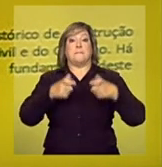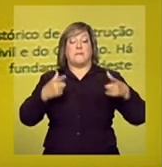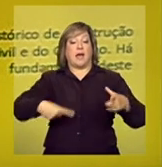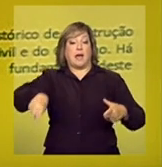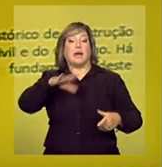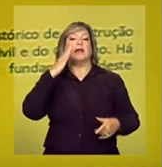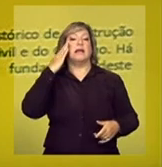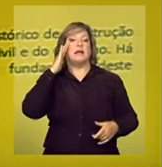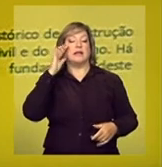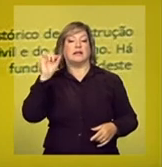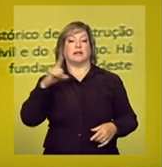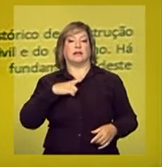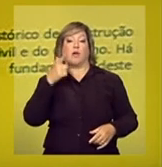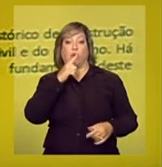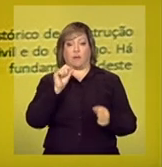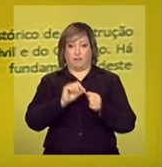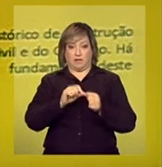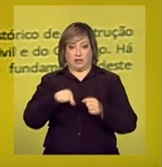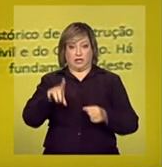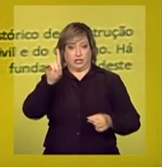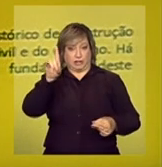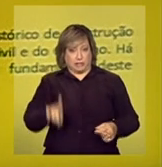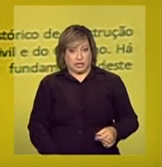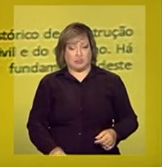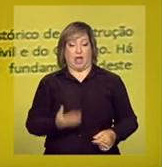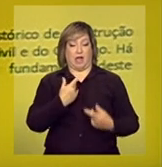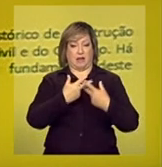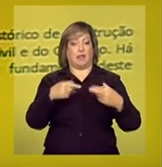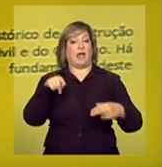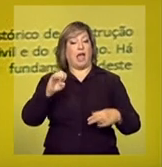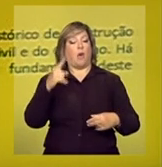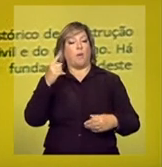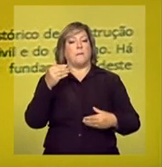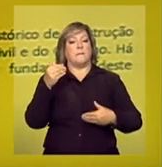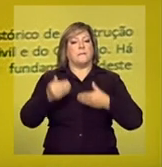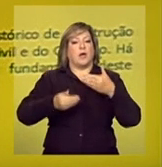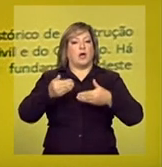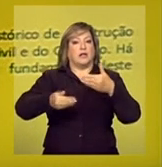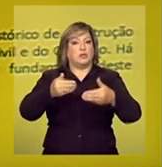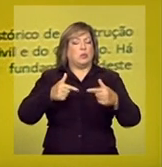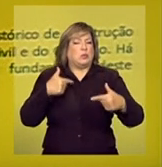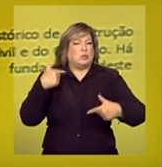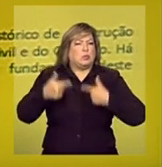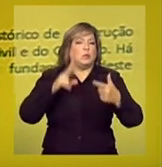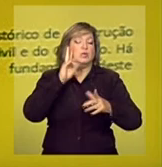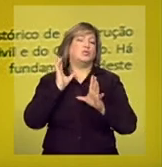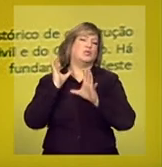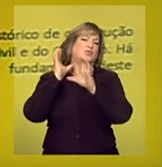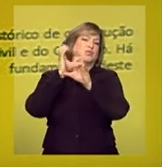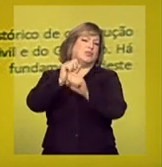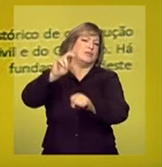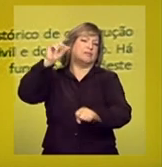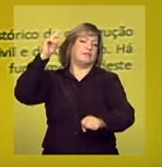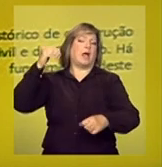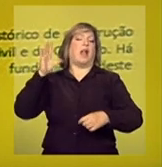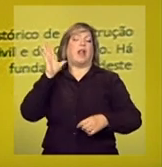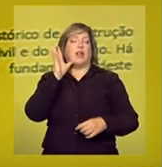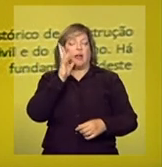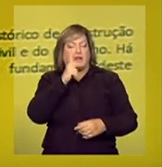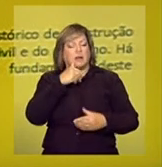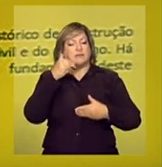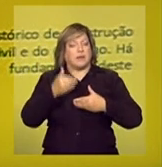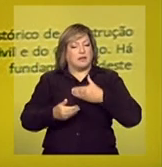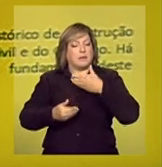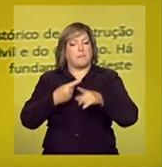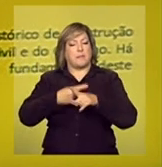entende que a realização desse direito à alimentação é um processo de luta histórica, lenta e gradual. Isso fica